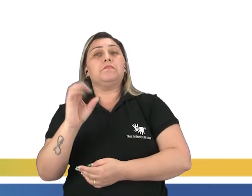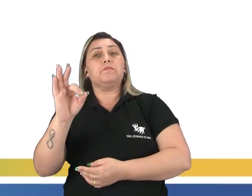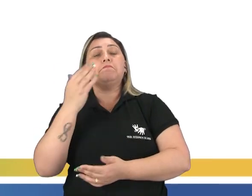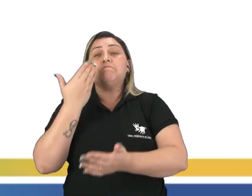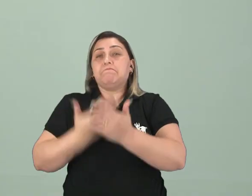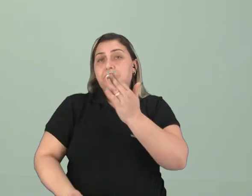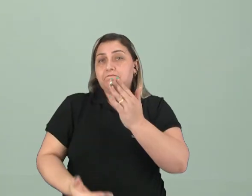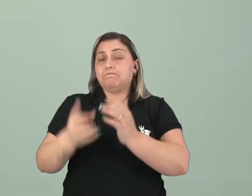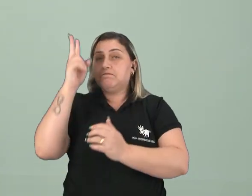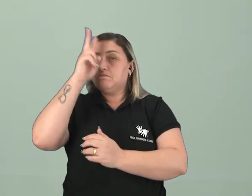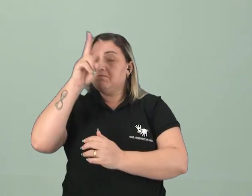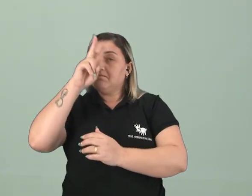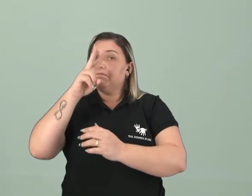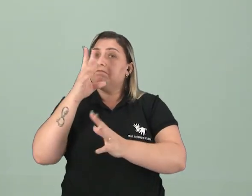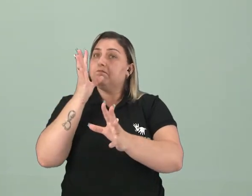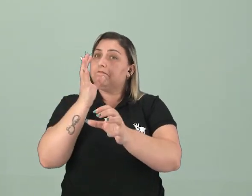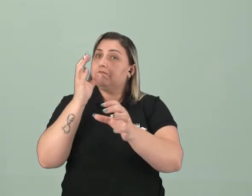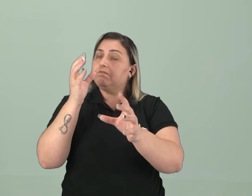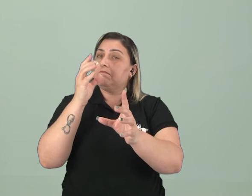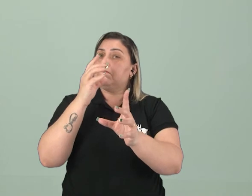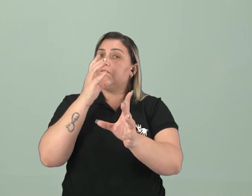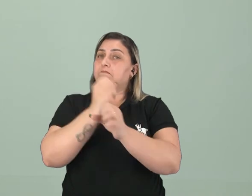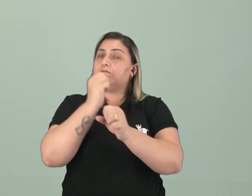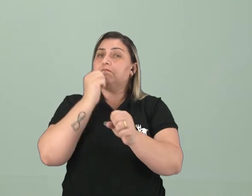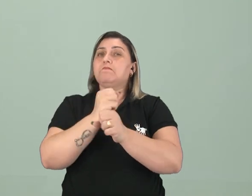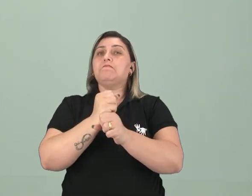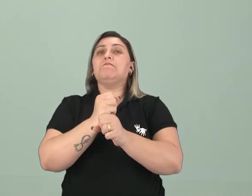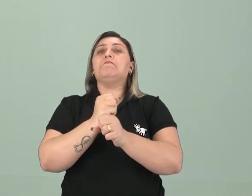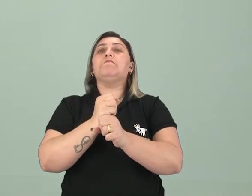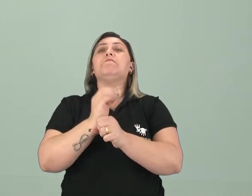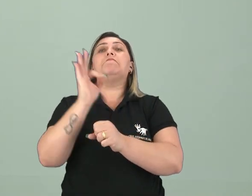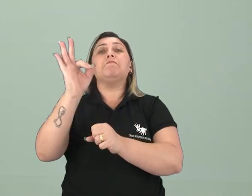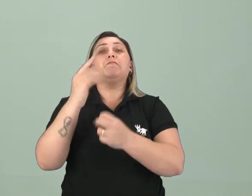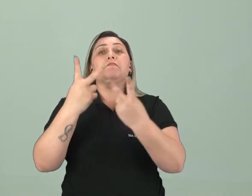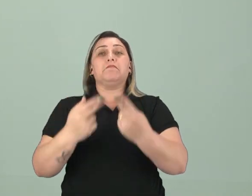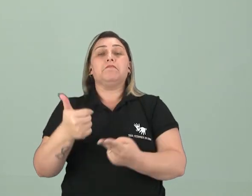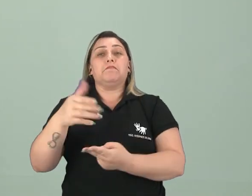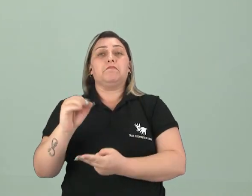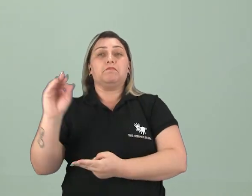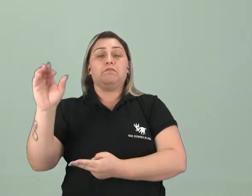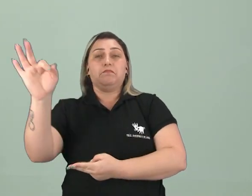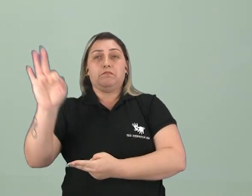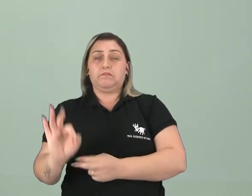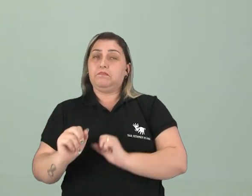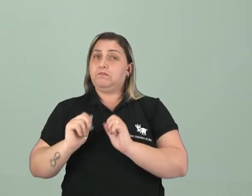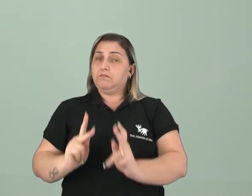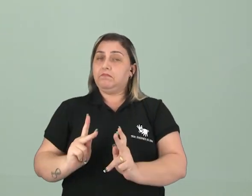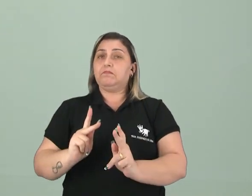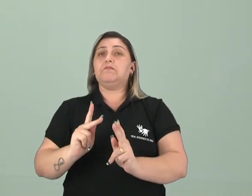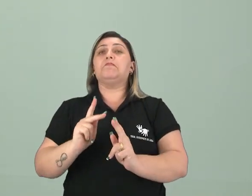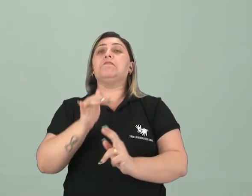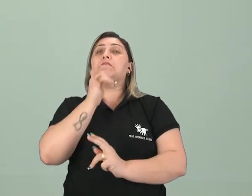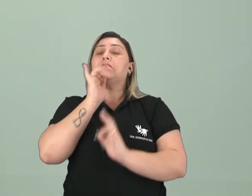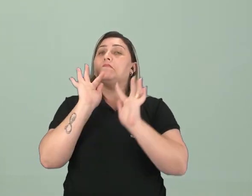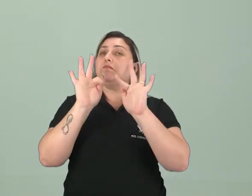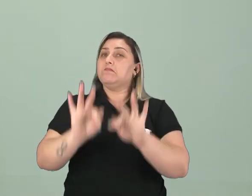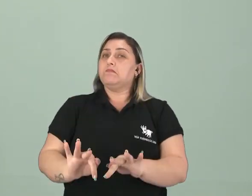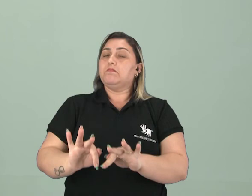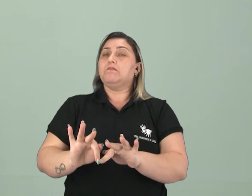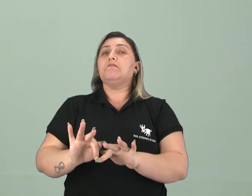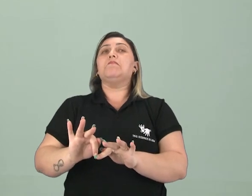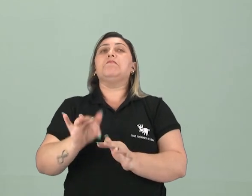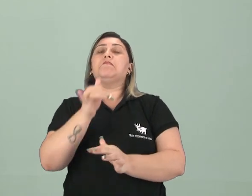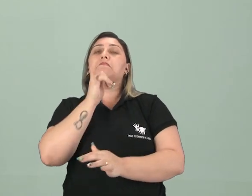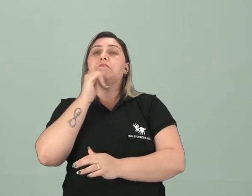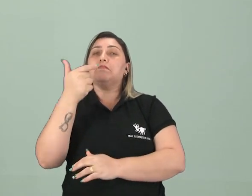perder. Lembrando que a soma dessas porcentagens tem que ser igual a 100%. Tá ok? Então, esse foi o nosso exemplo final, nosso exemplo número